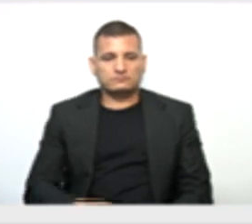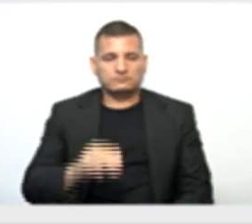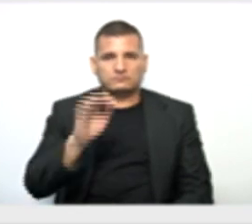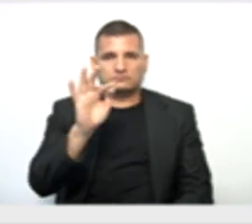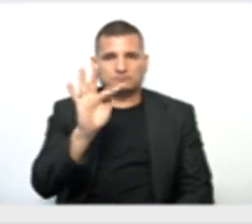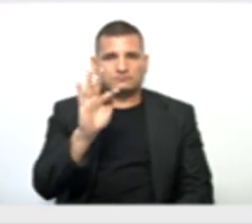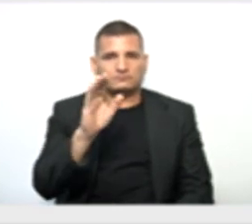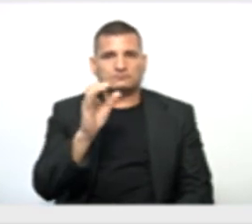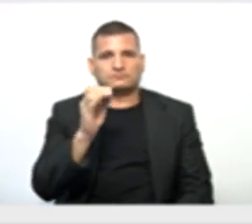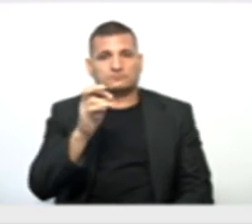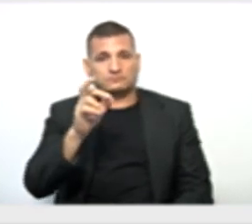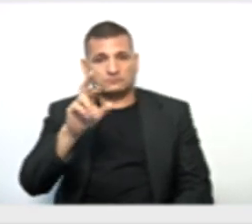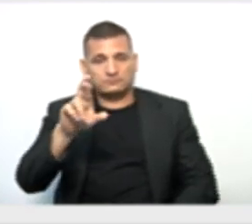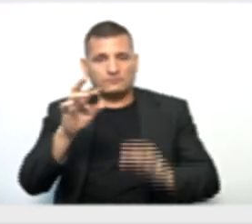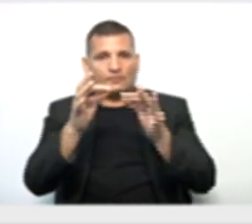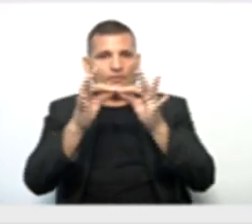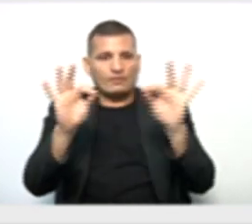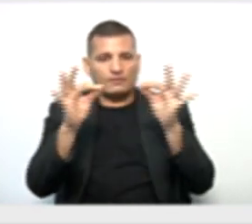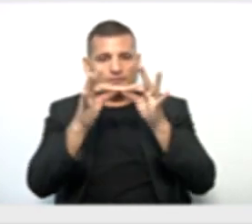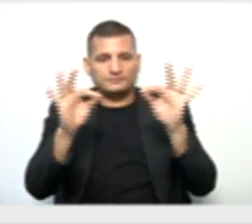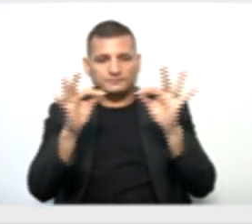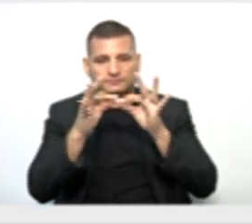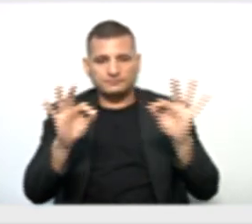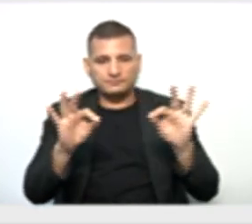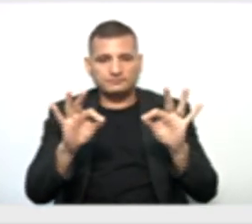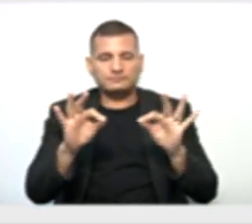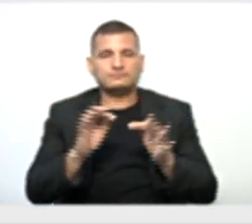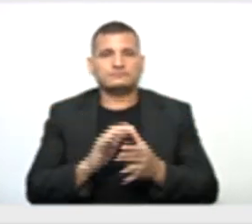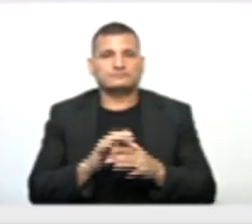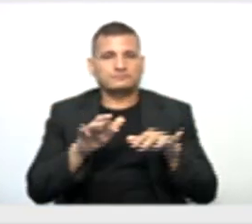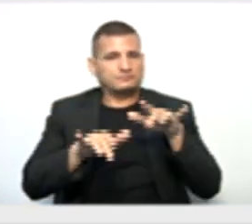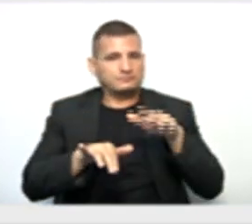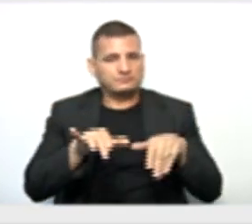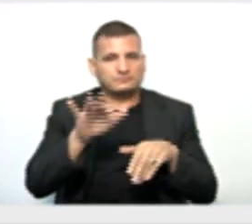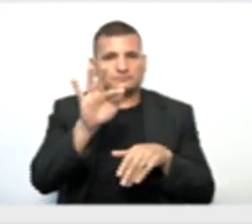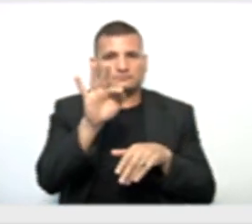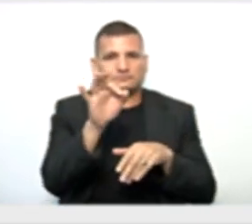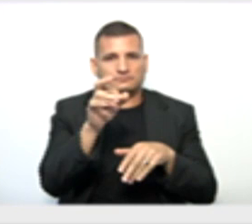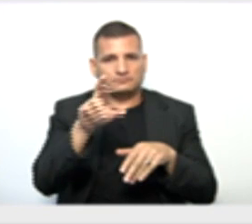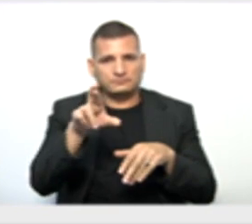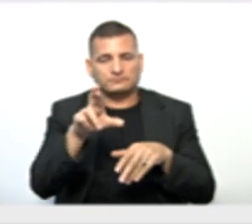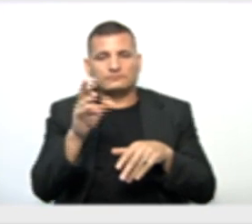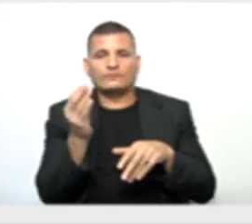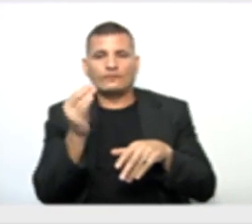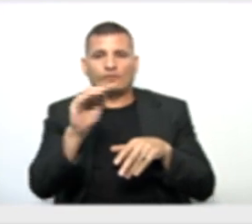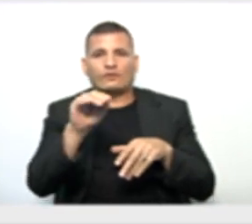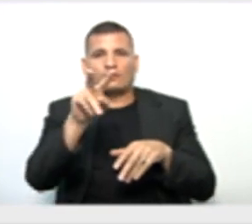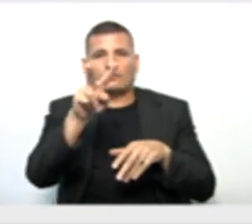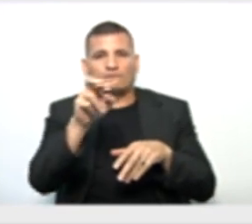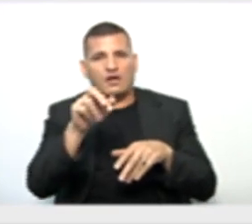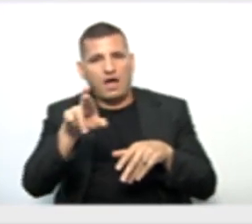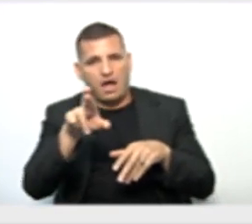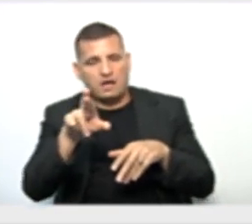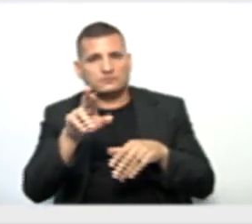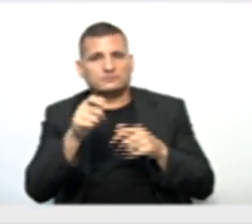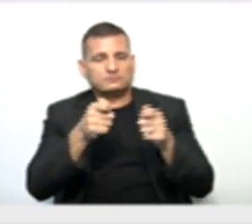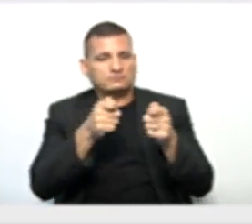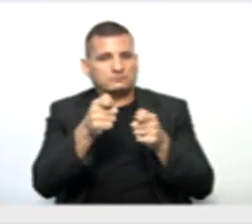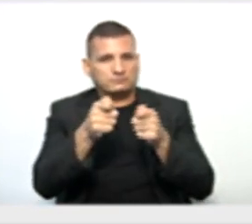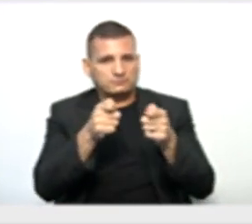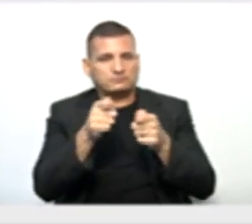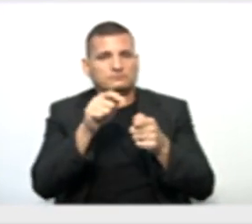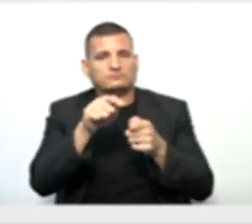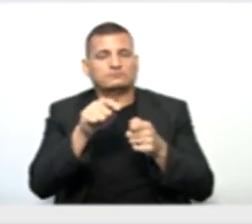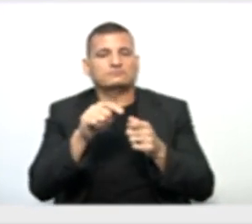seguinte sintaxe. Eu escrevo a palavra for, aí eu defino uma variável que vai ser a controladora desse laço. Aí